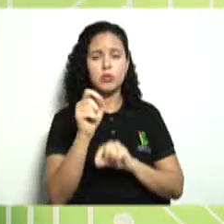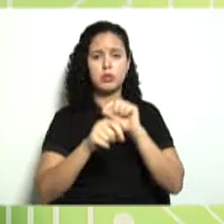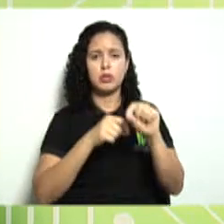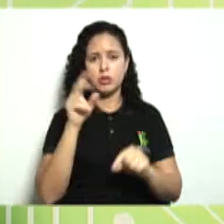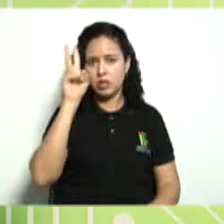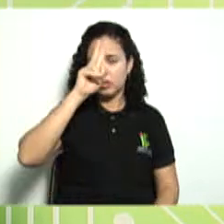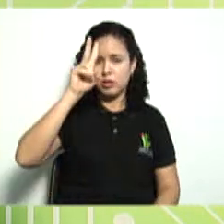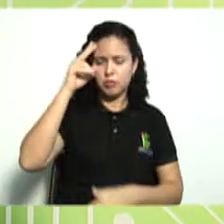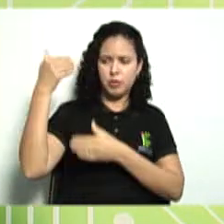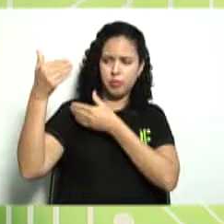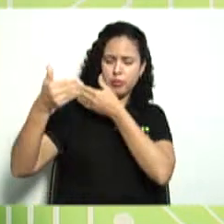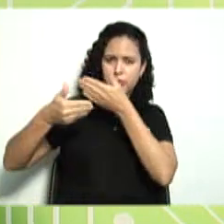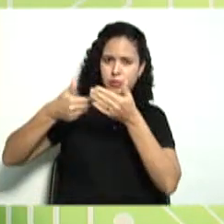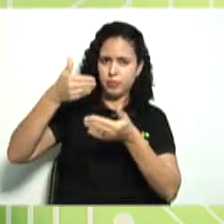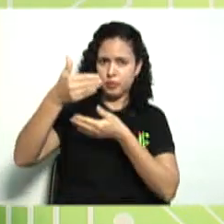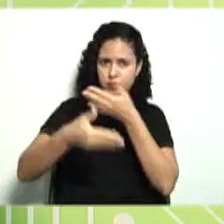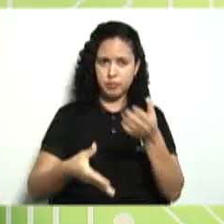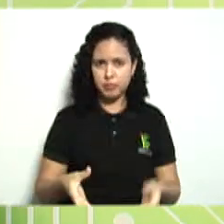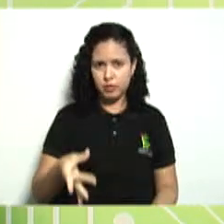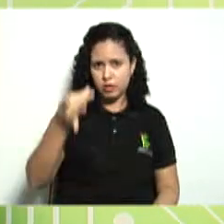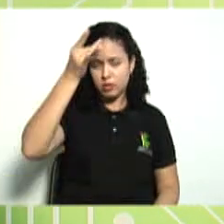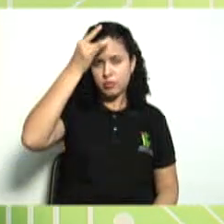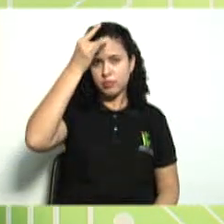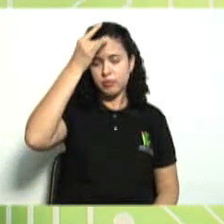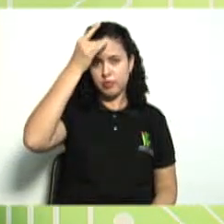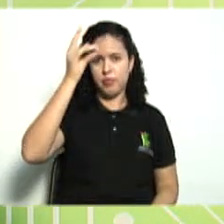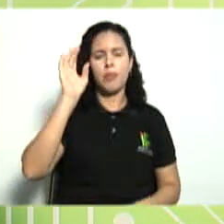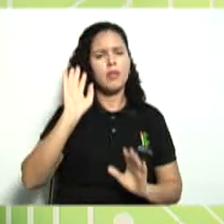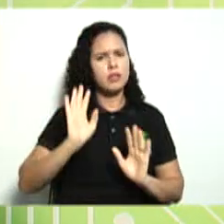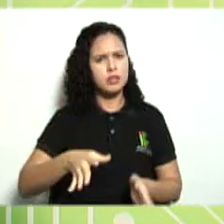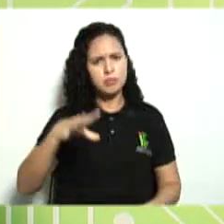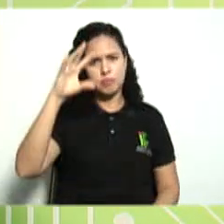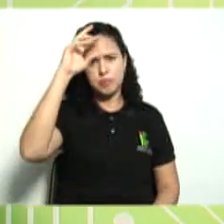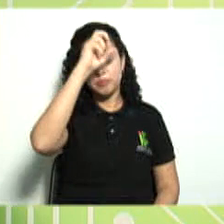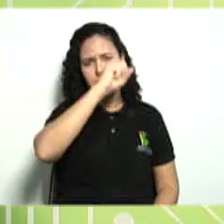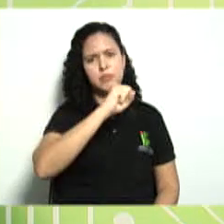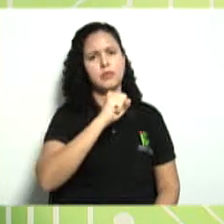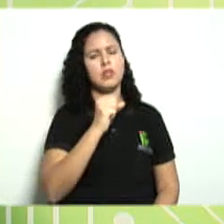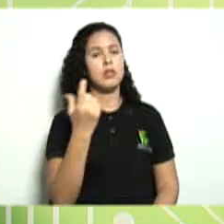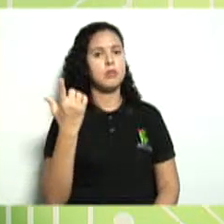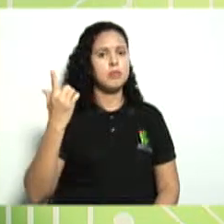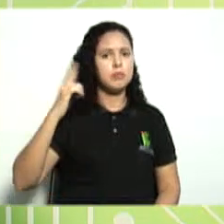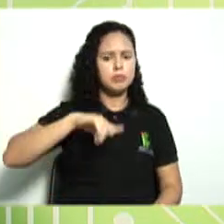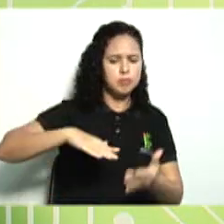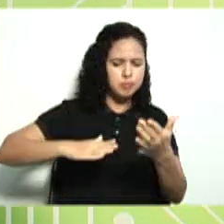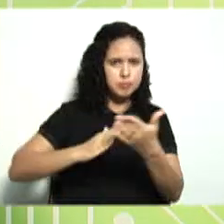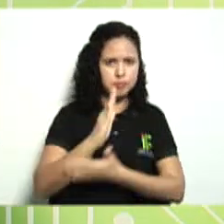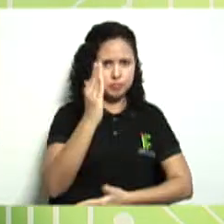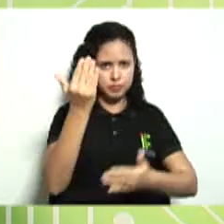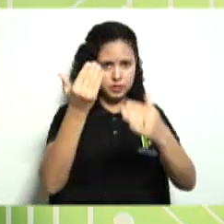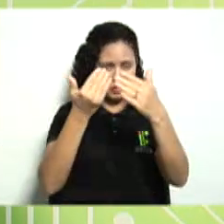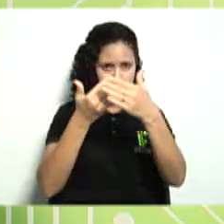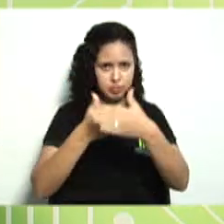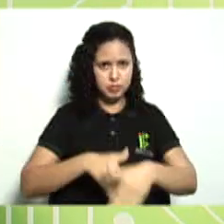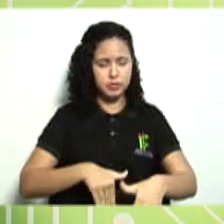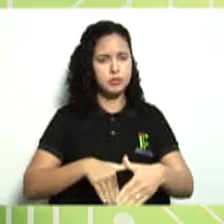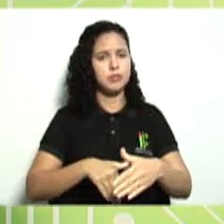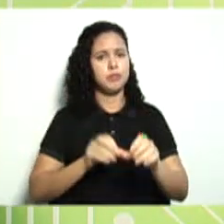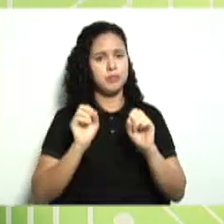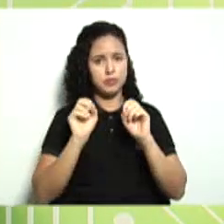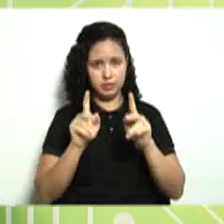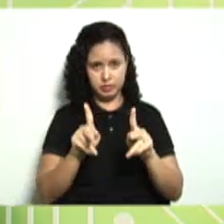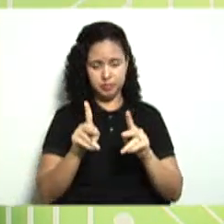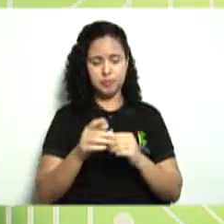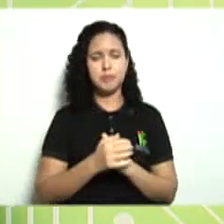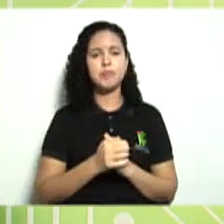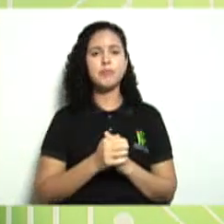é só para relembrar, vocês aprenderam e com certeza vão sair muito bem na prova regular,